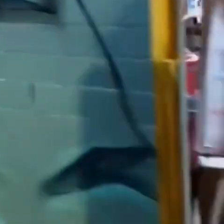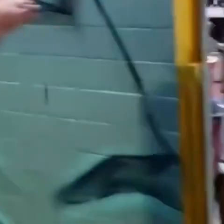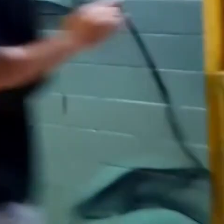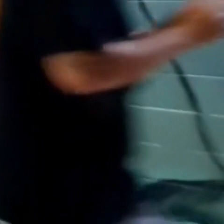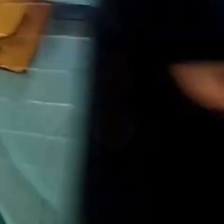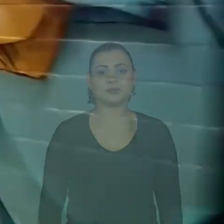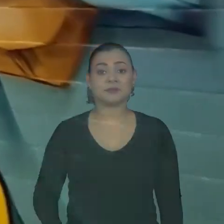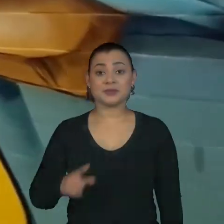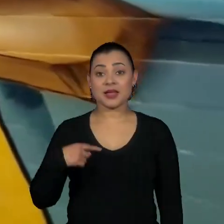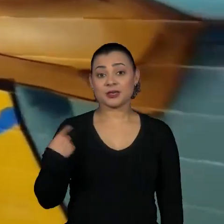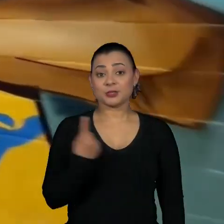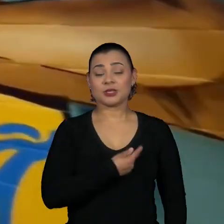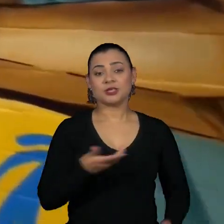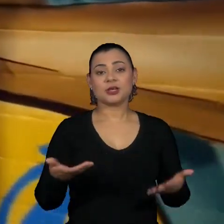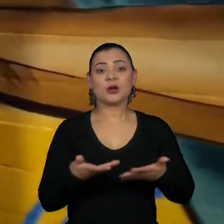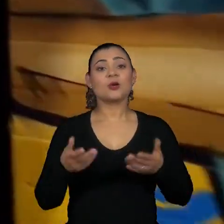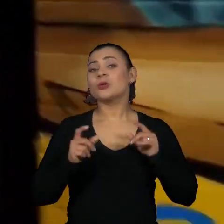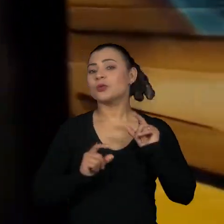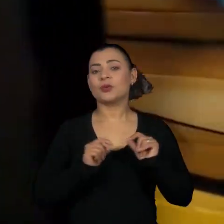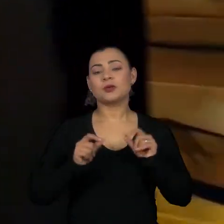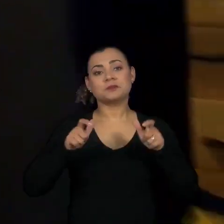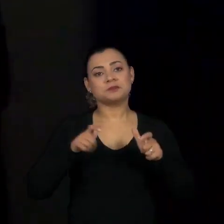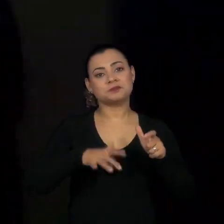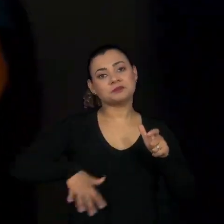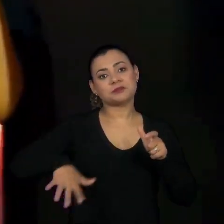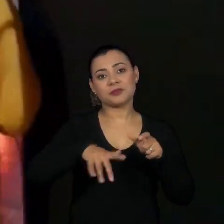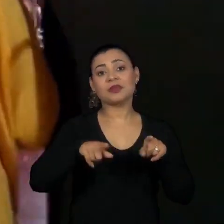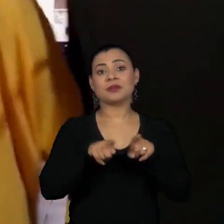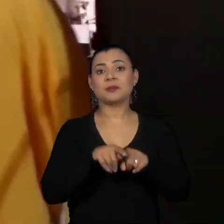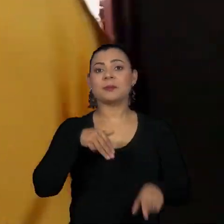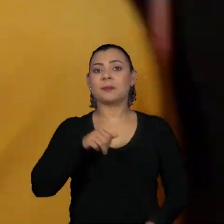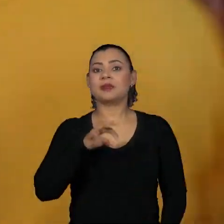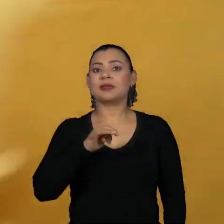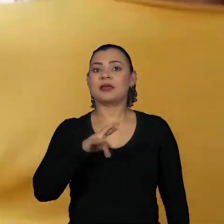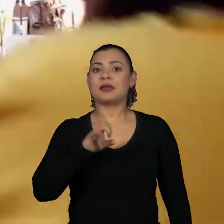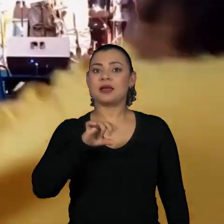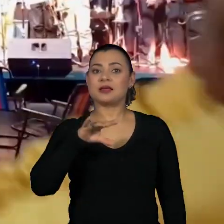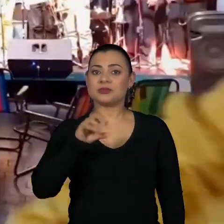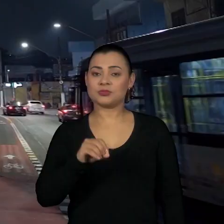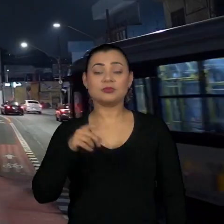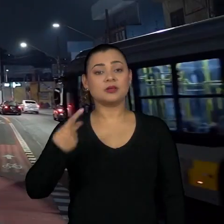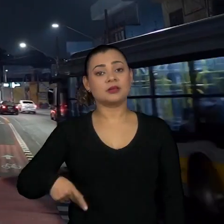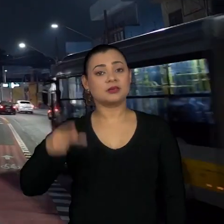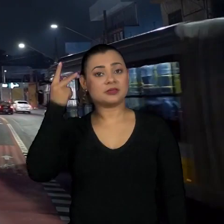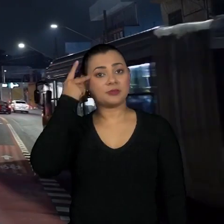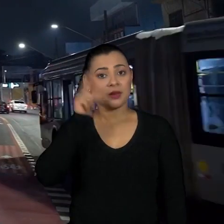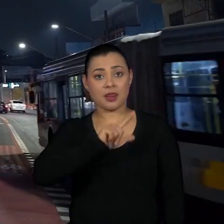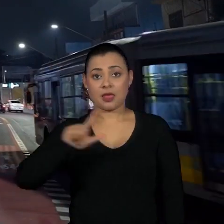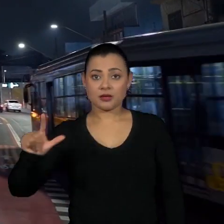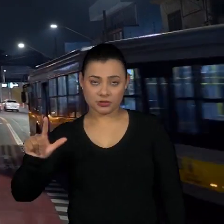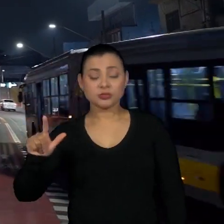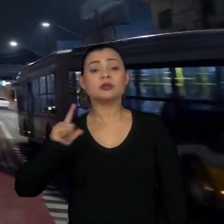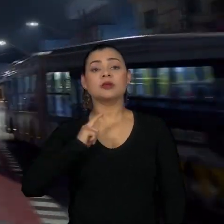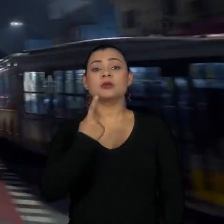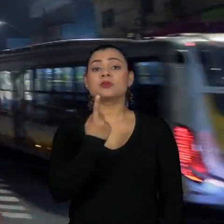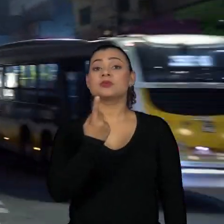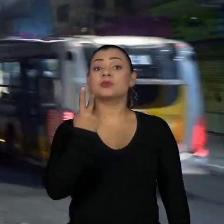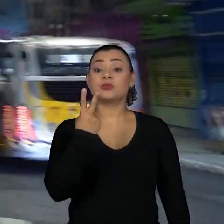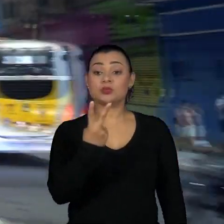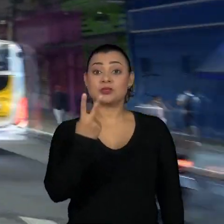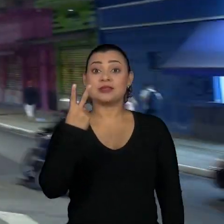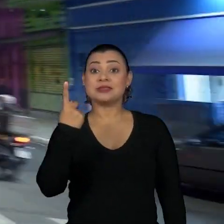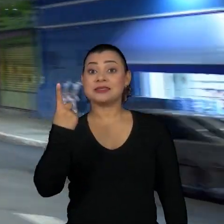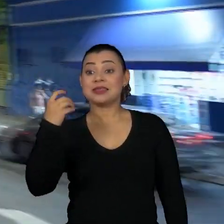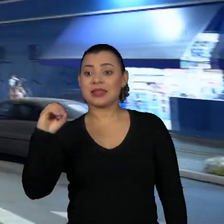A gente está na ocupação cultural Mateus Santos, em Hermelino Matarazzo, zona leste de São Paulo. Hermelino tem 210 mil